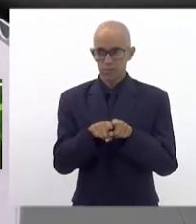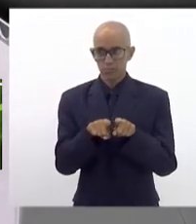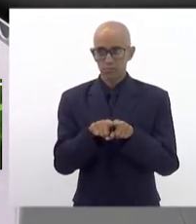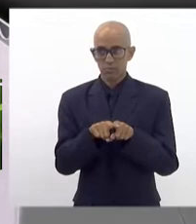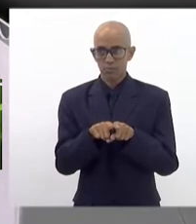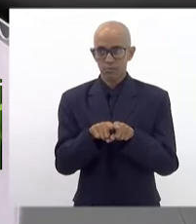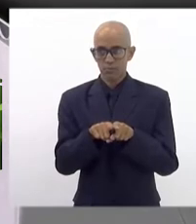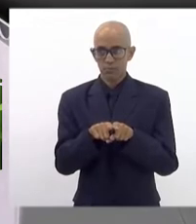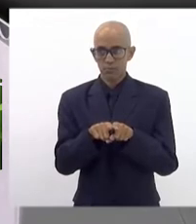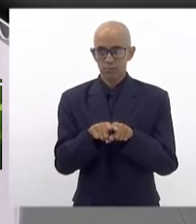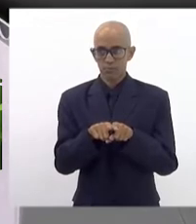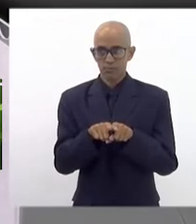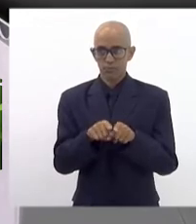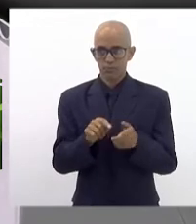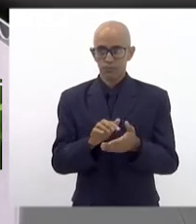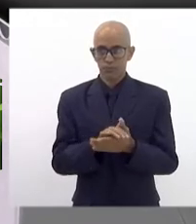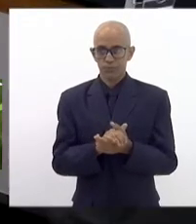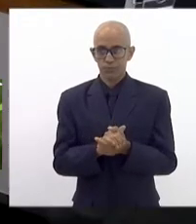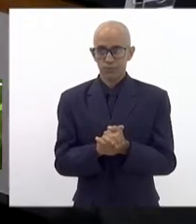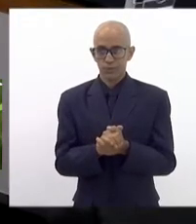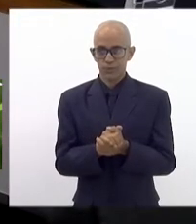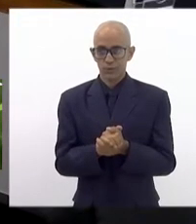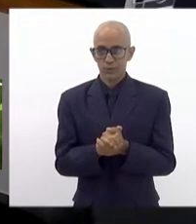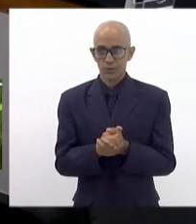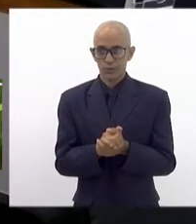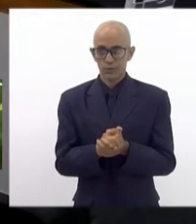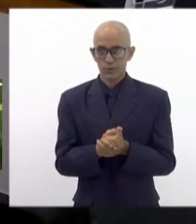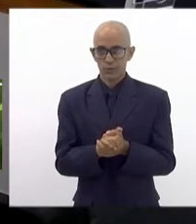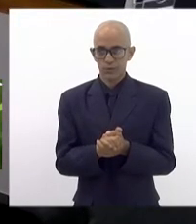som está baixo, professor.